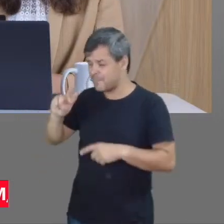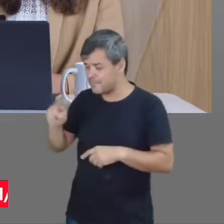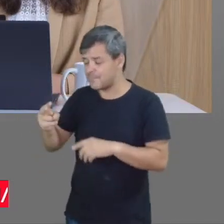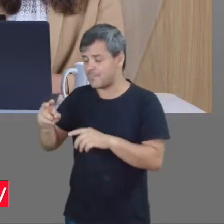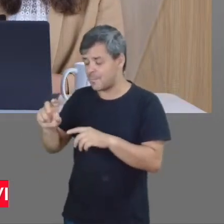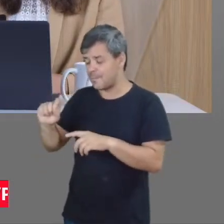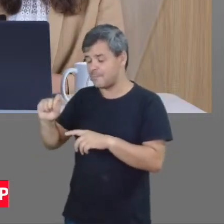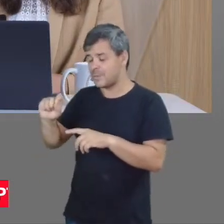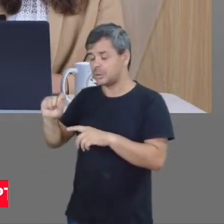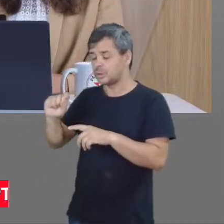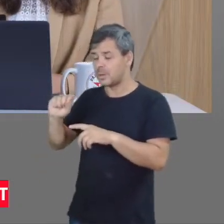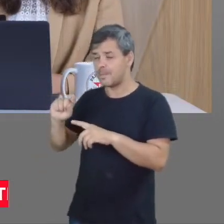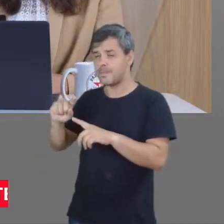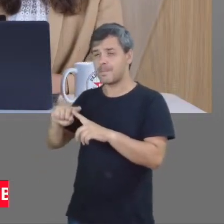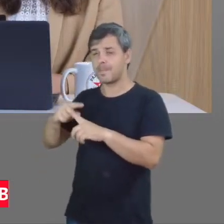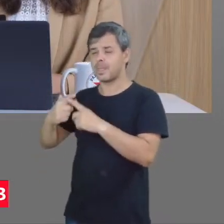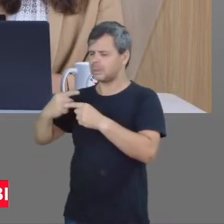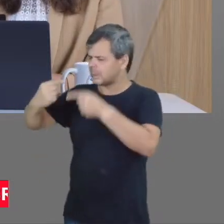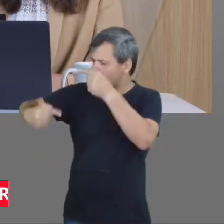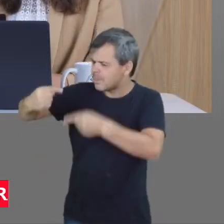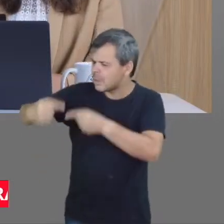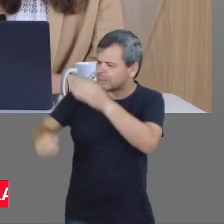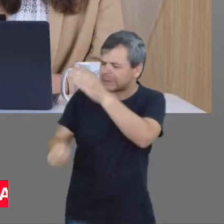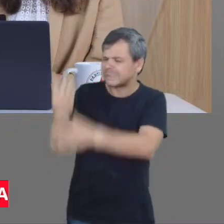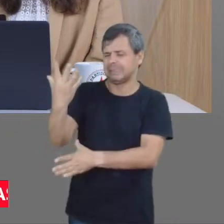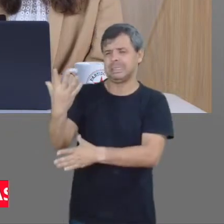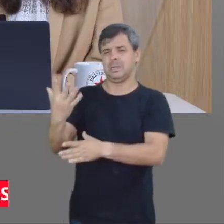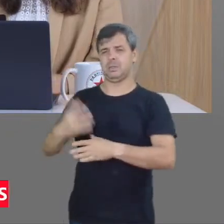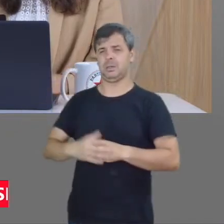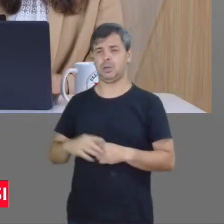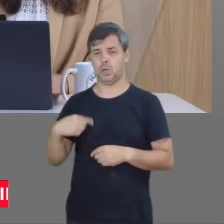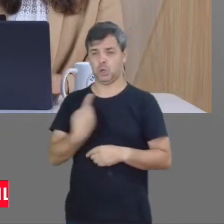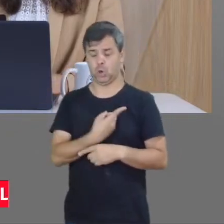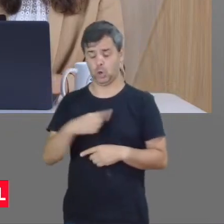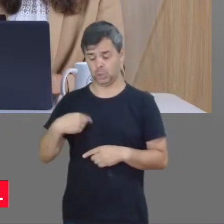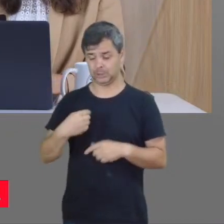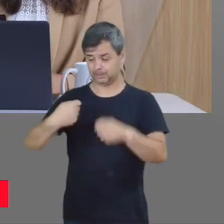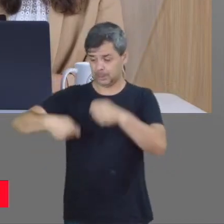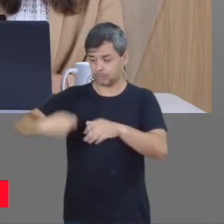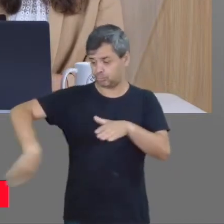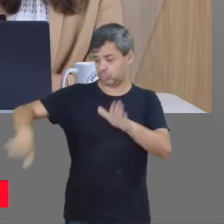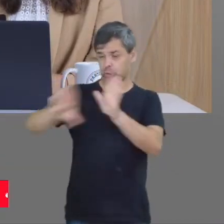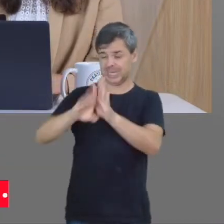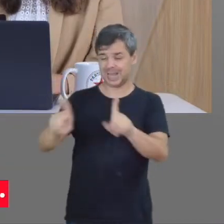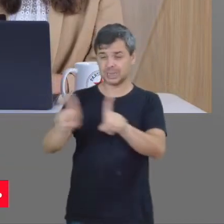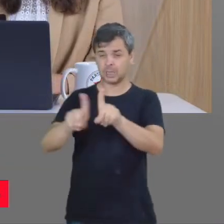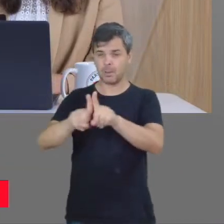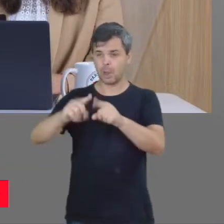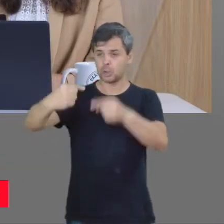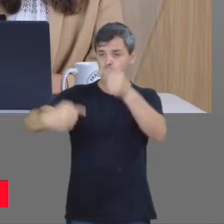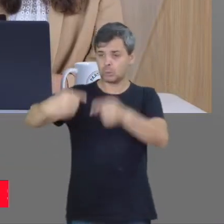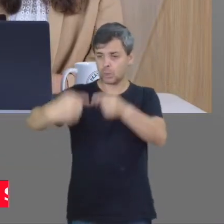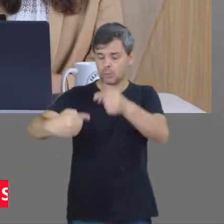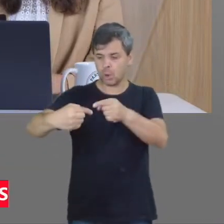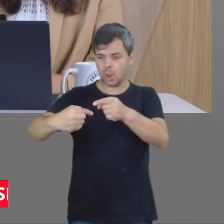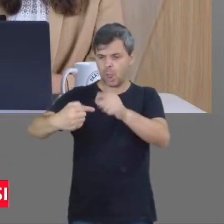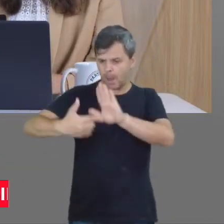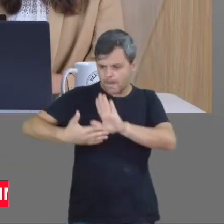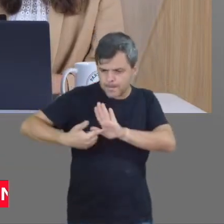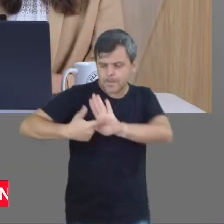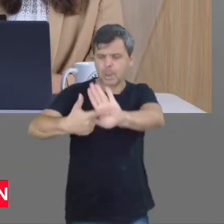temáticos reunindo, debatendo, elaborando, porque nós precisamos chegar também disputando e